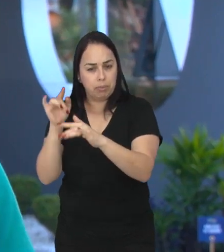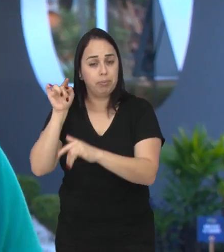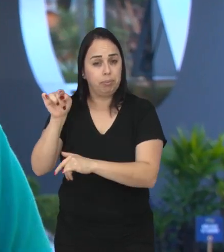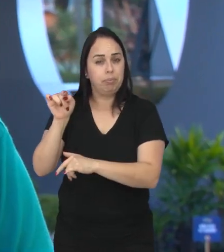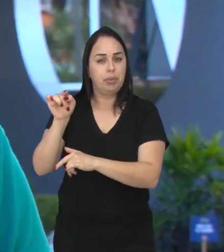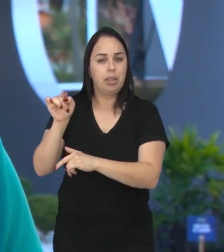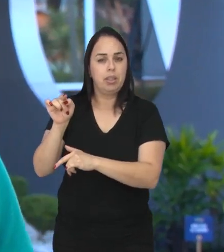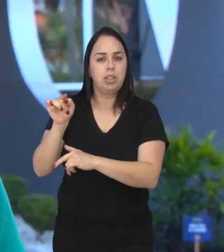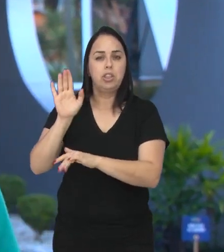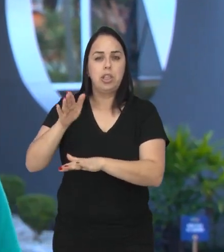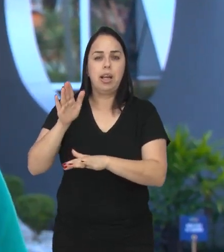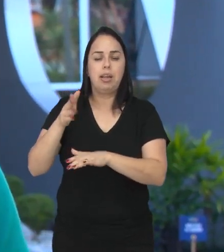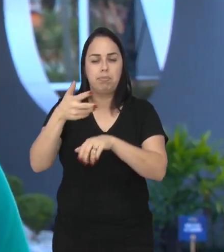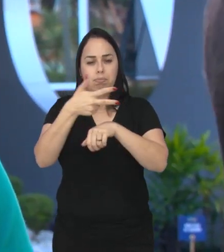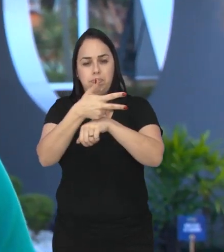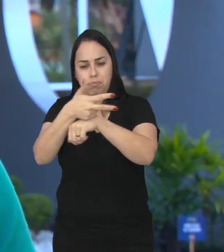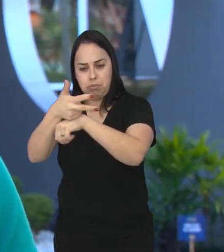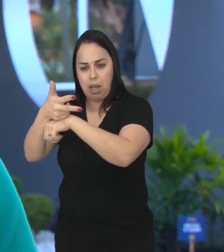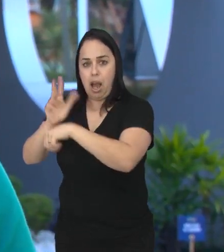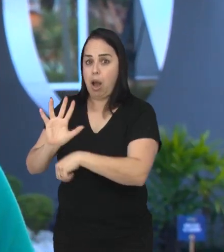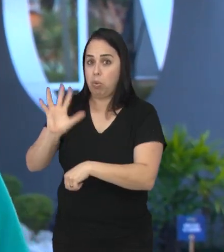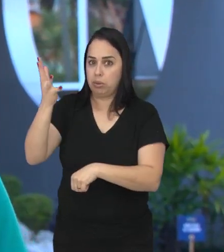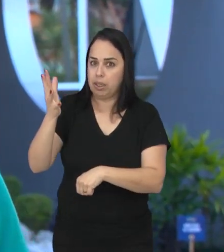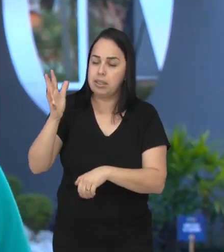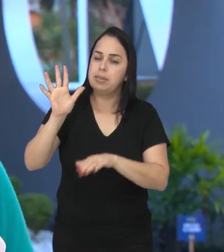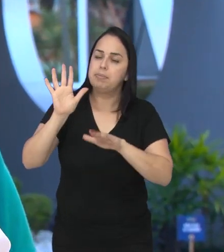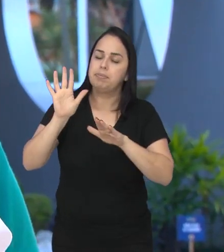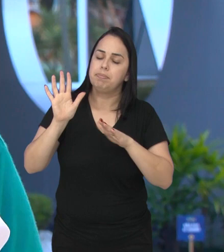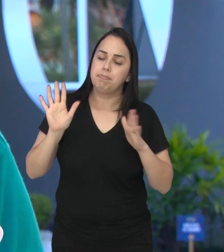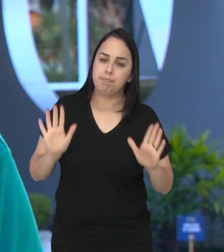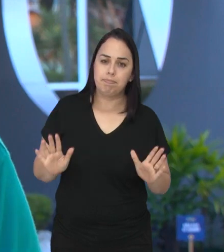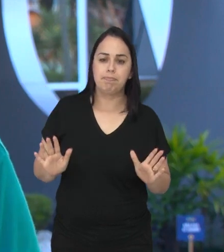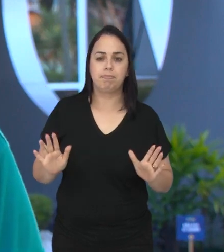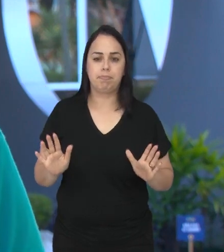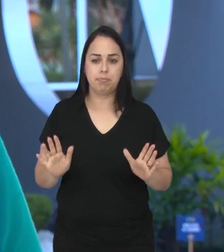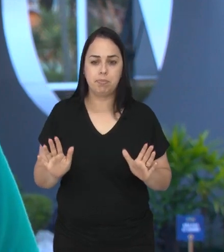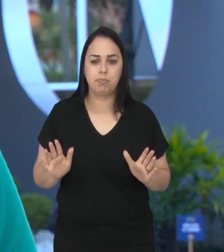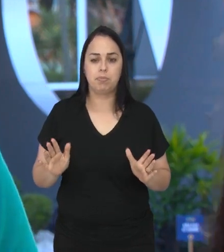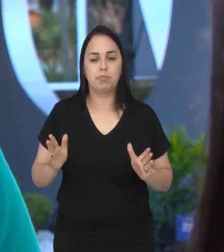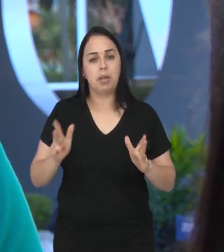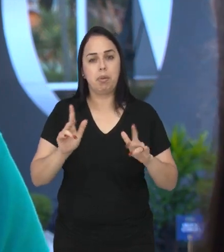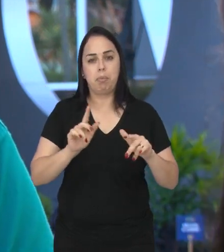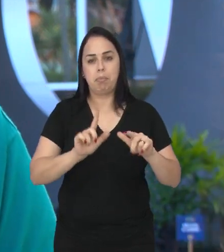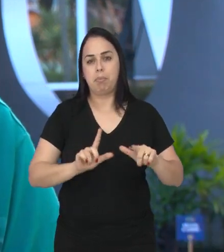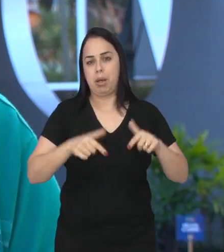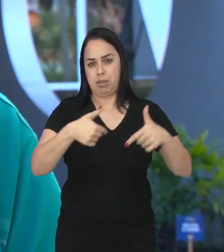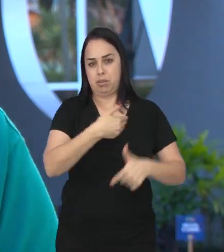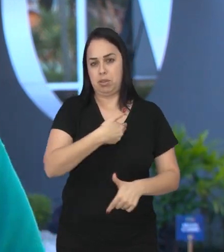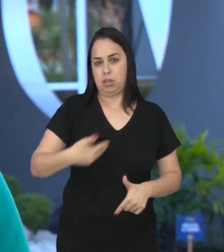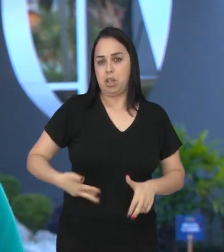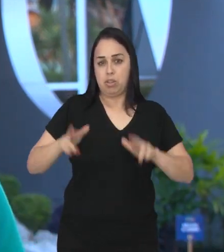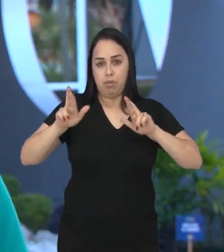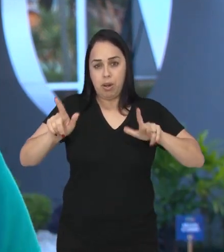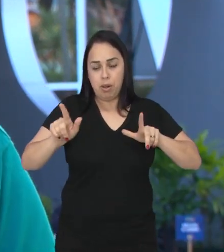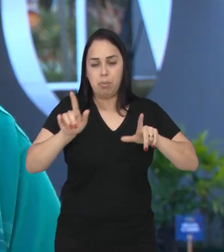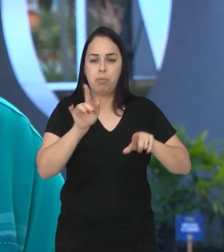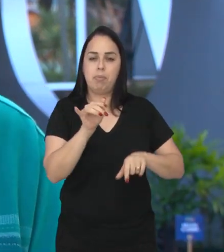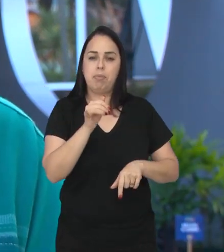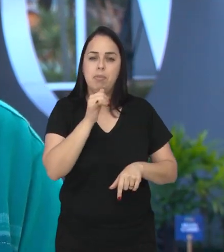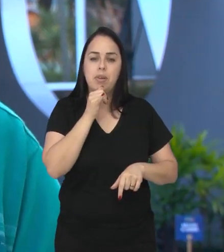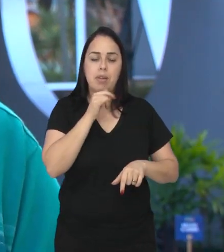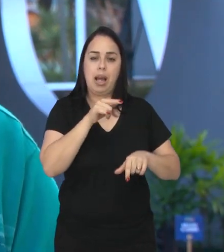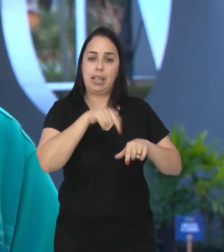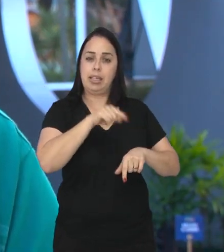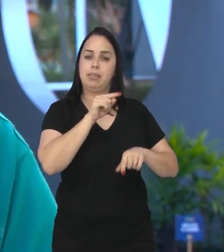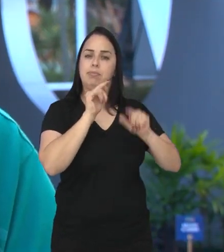da secretaria de mobilidade urbana as vias já são monitoradas eletronicamente né com as ações funcionam um pouco diferente então